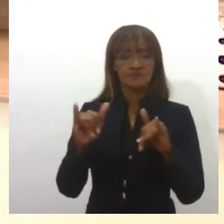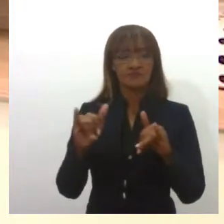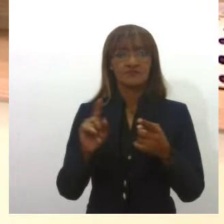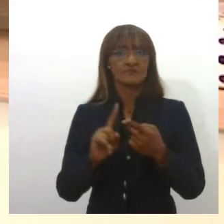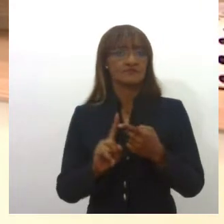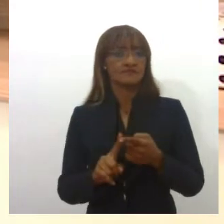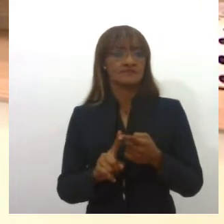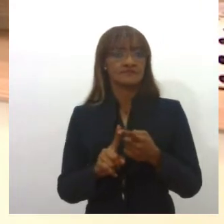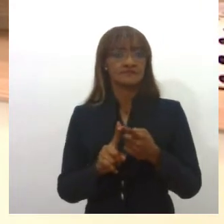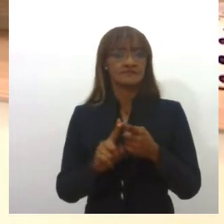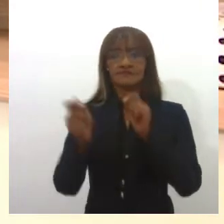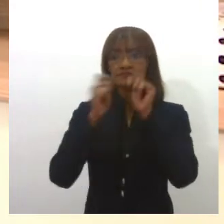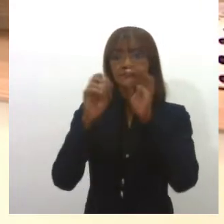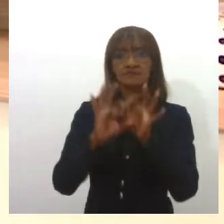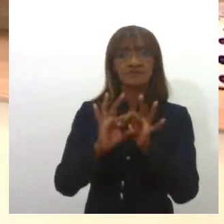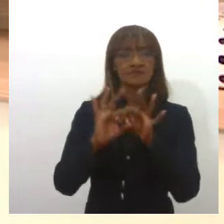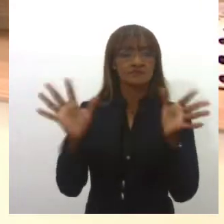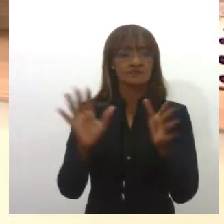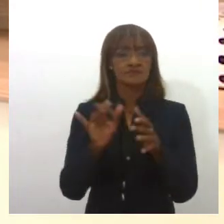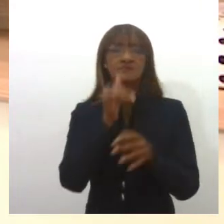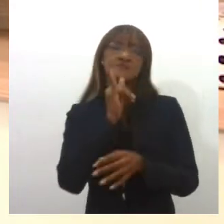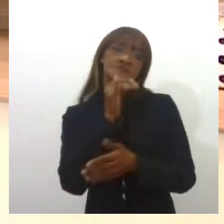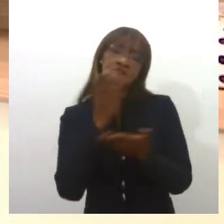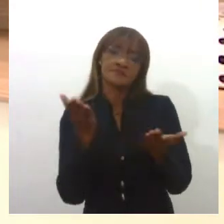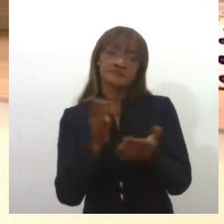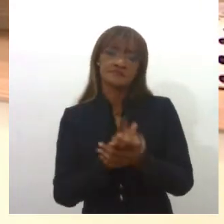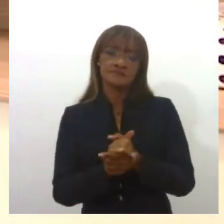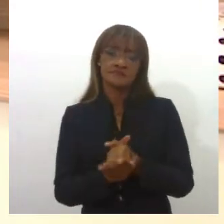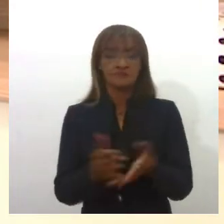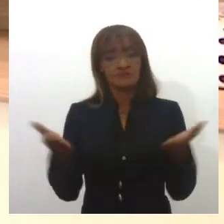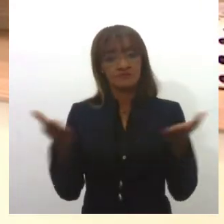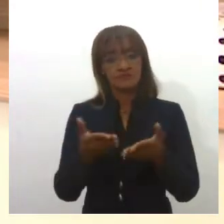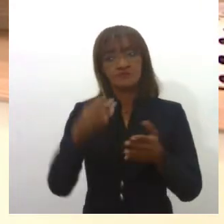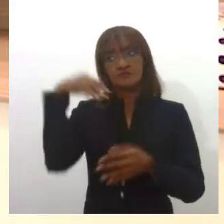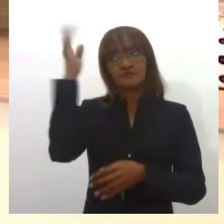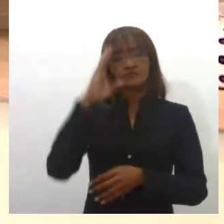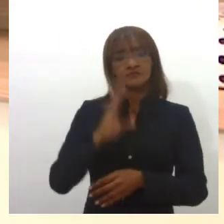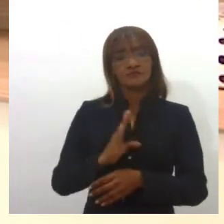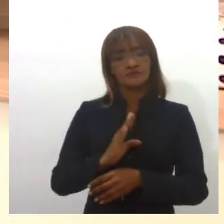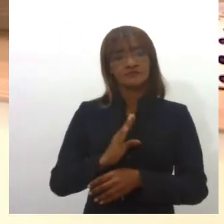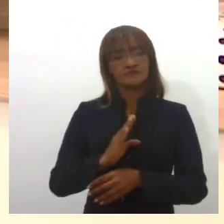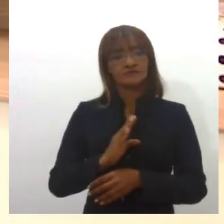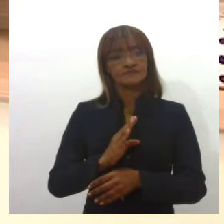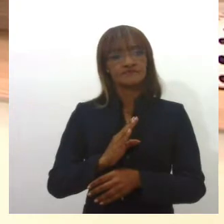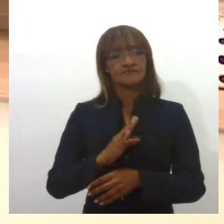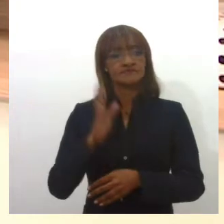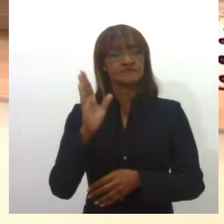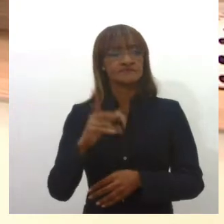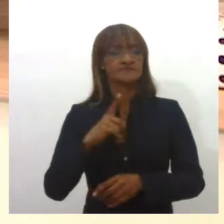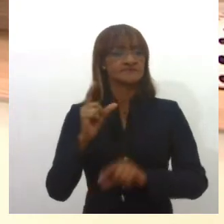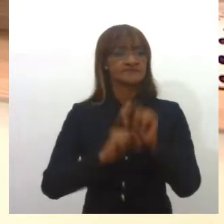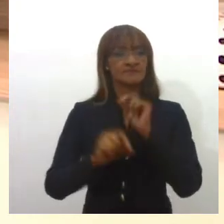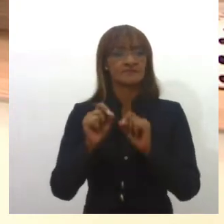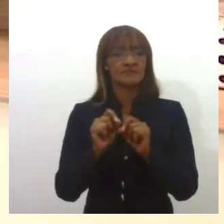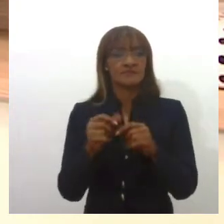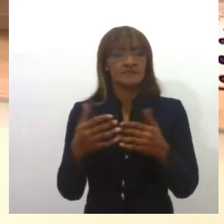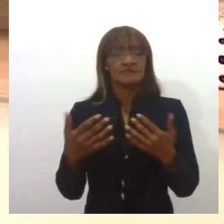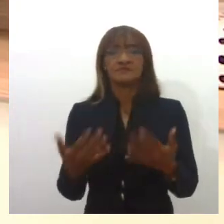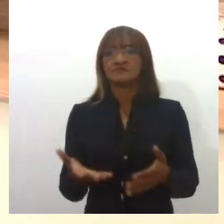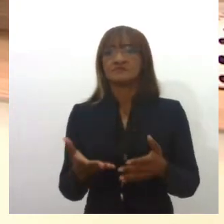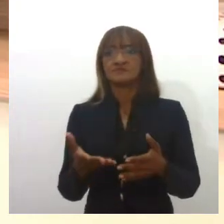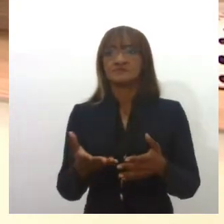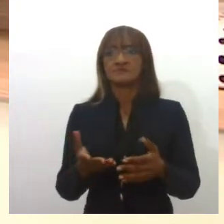imprensa livre. Por exemplo, hoje no Brasil nós temos uma percepção de um altíssimo nível de aclaramento da